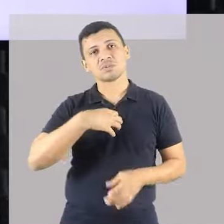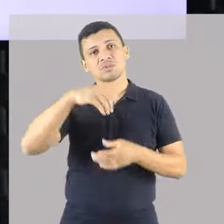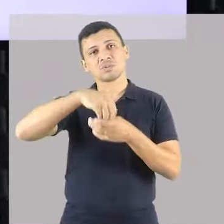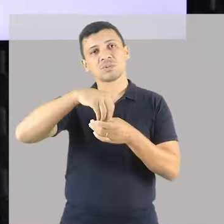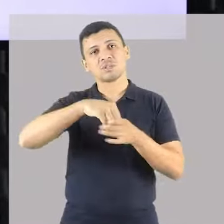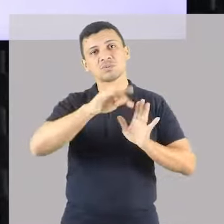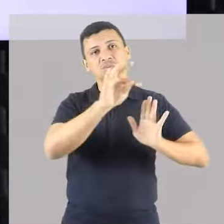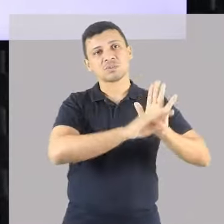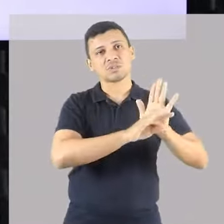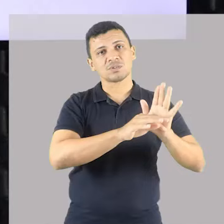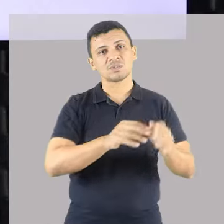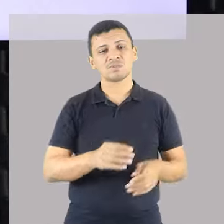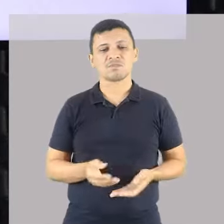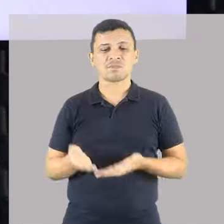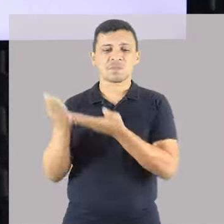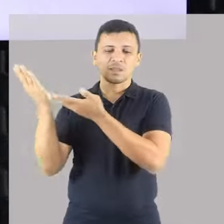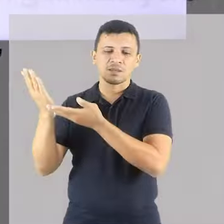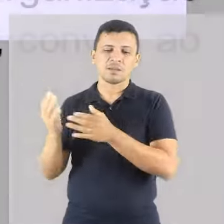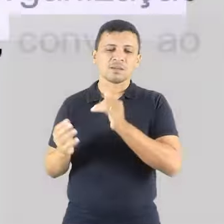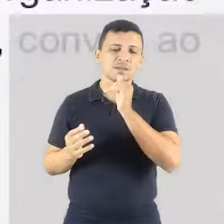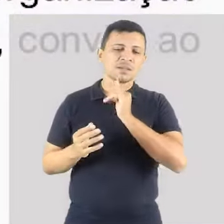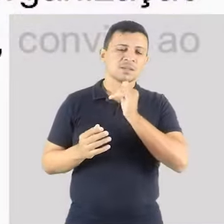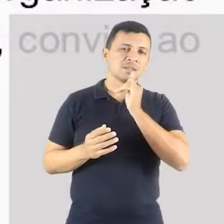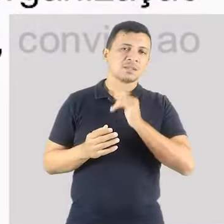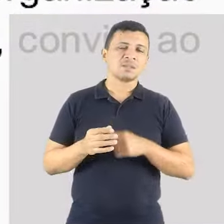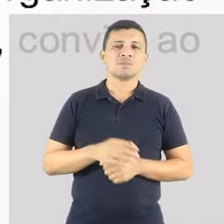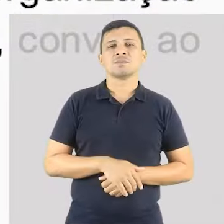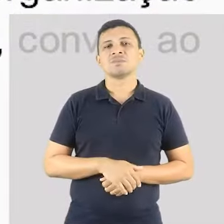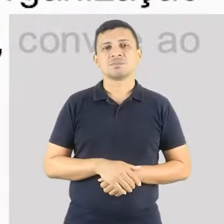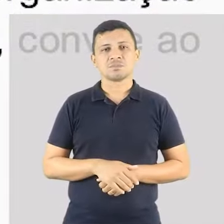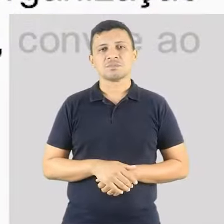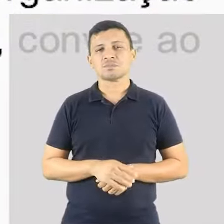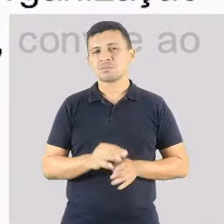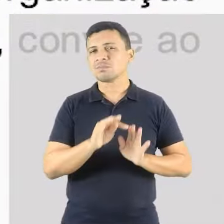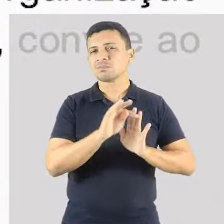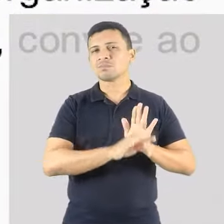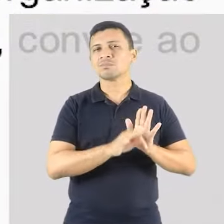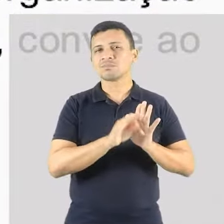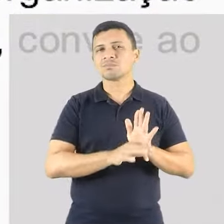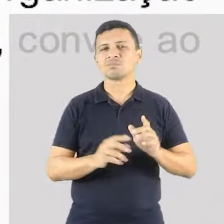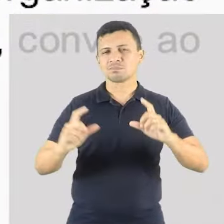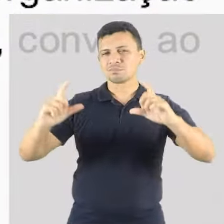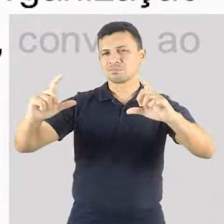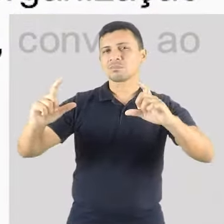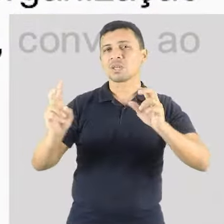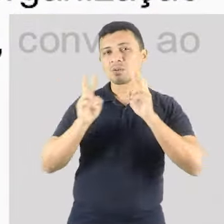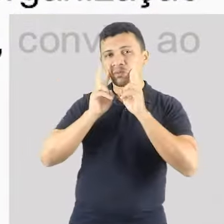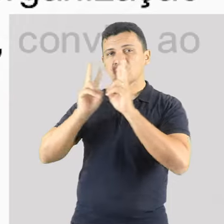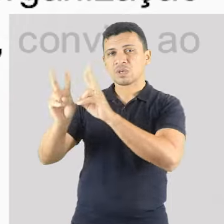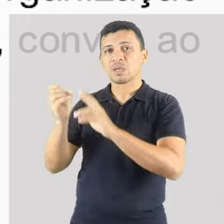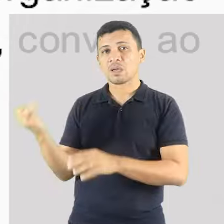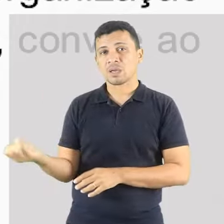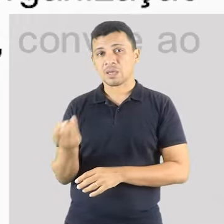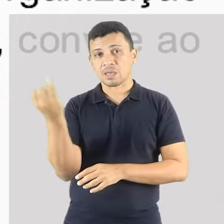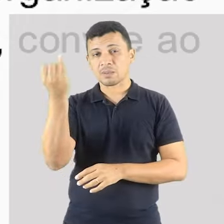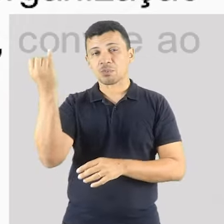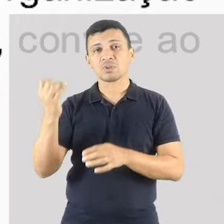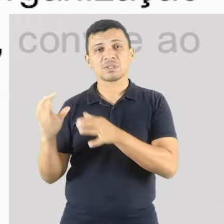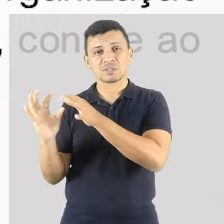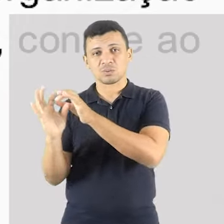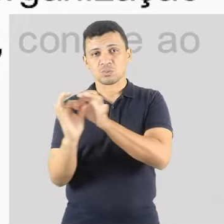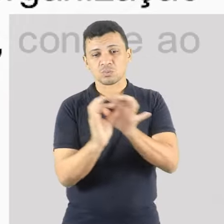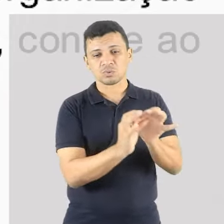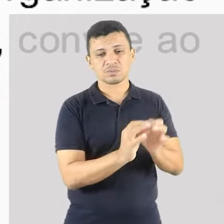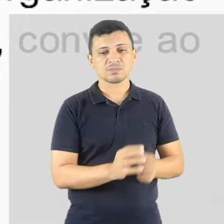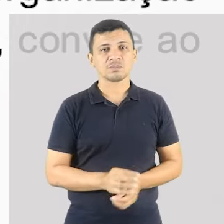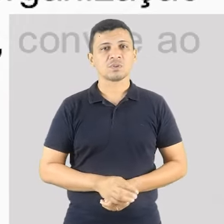do texto e eu trouxe aqui um exemplo um fragmento só para nós observarmos a importância dos elementos coesivos ele coloca